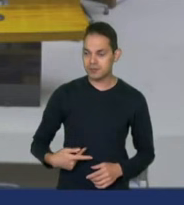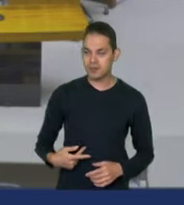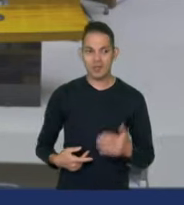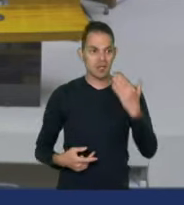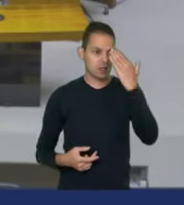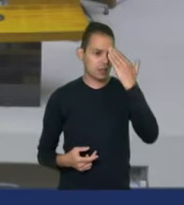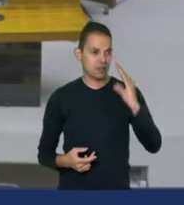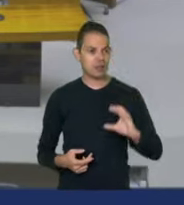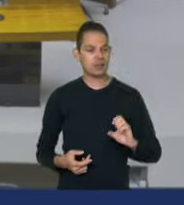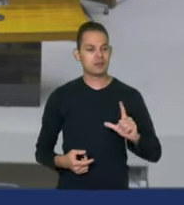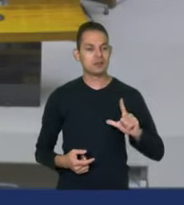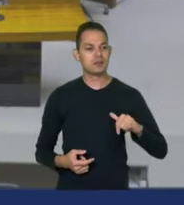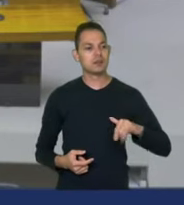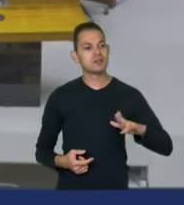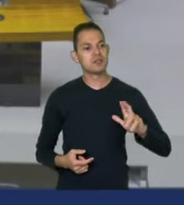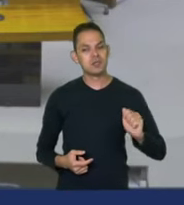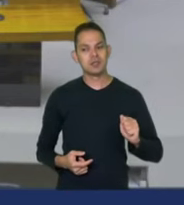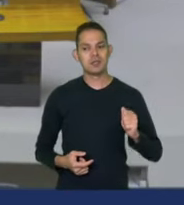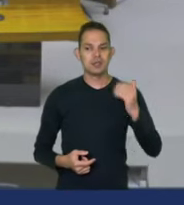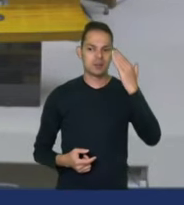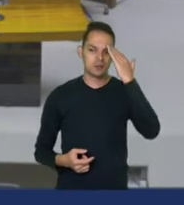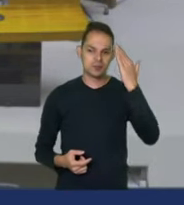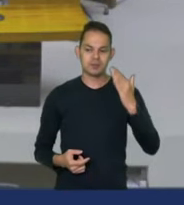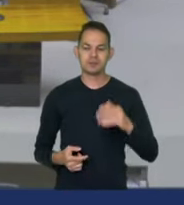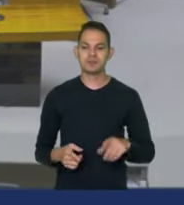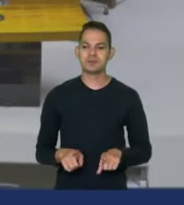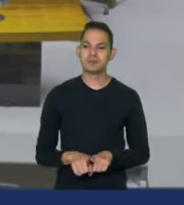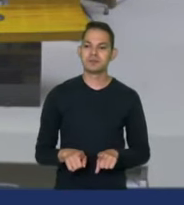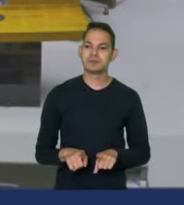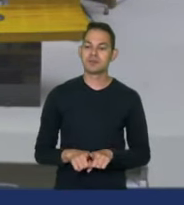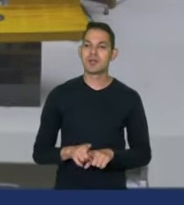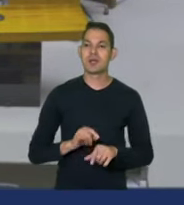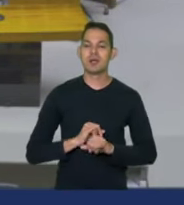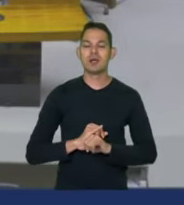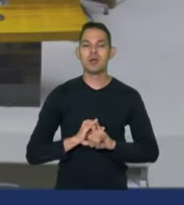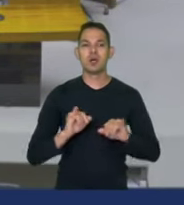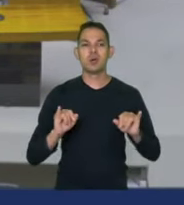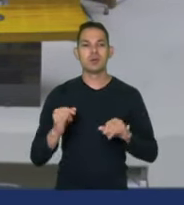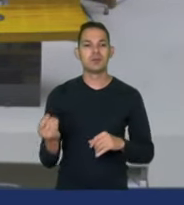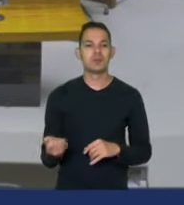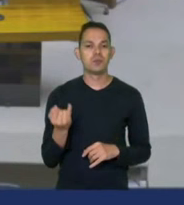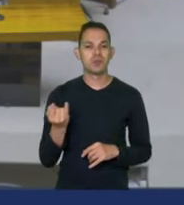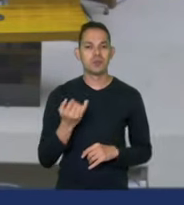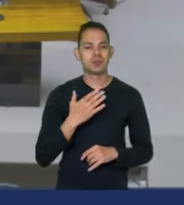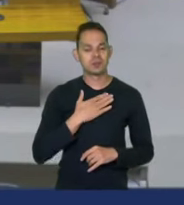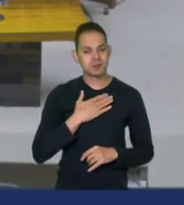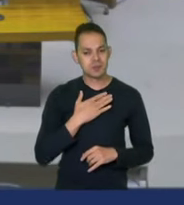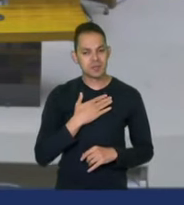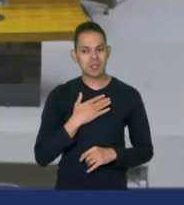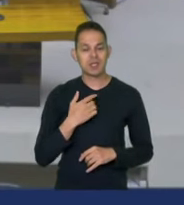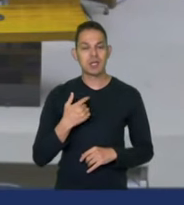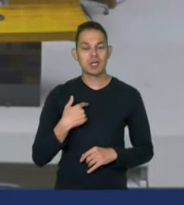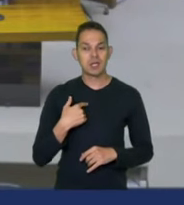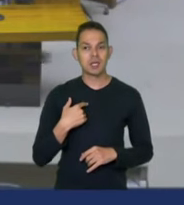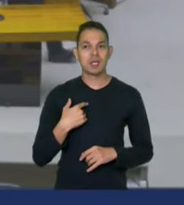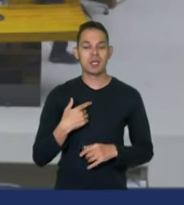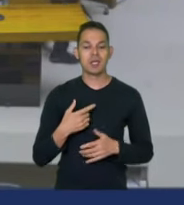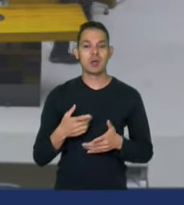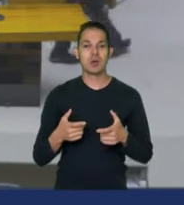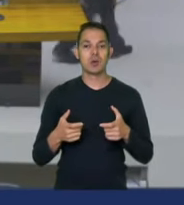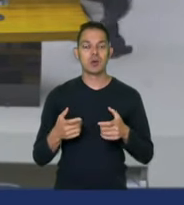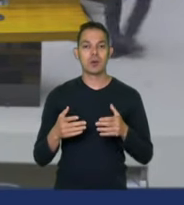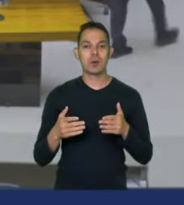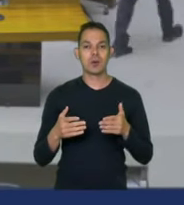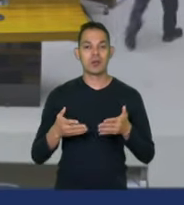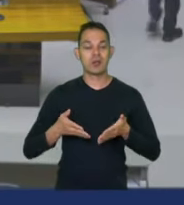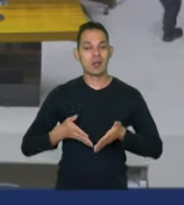um minuto. Presidente, eu quero fazer um registro muito importante para mim. Eu que sou filho adotivo de Divinópolis, eu sou natural